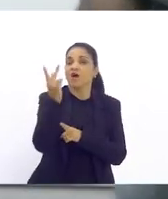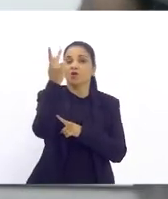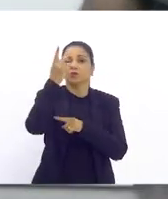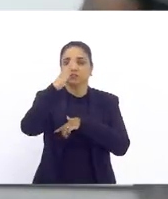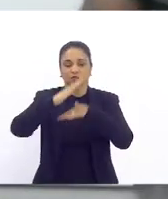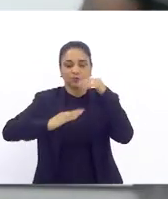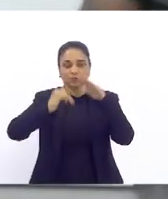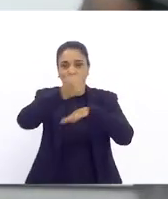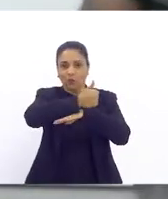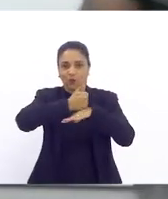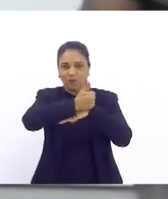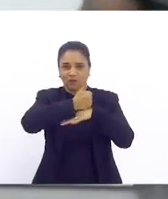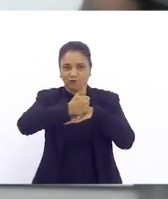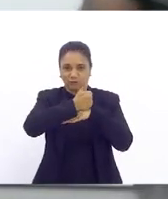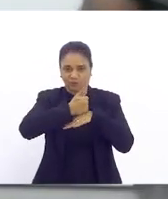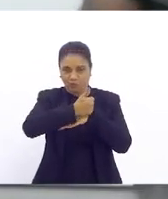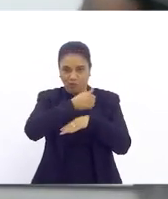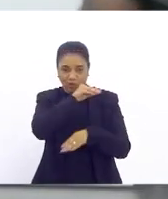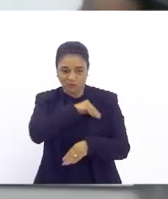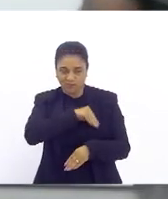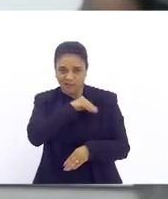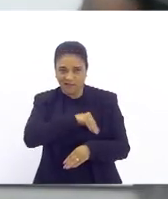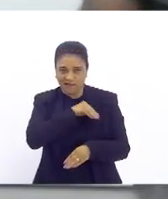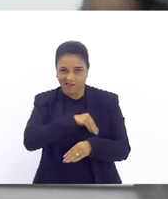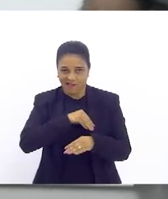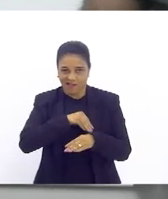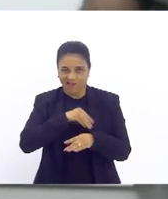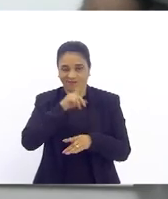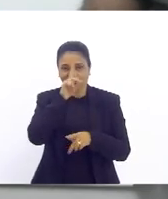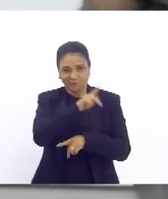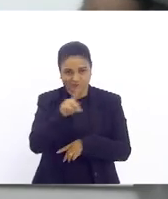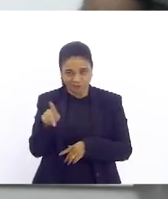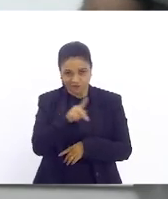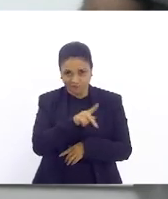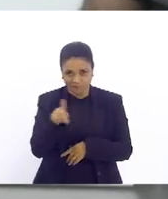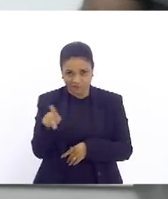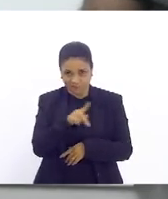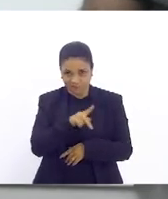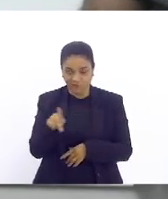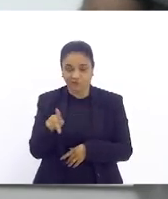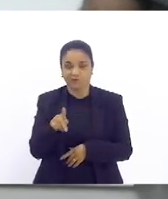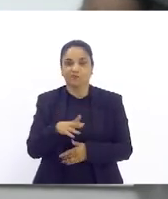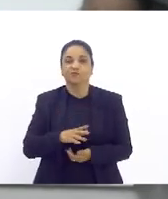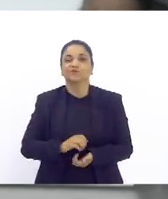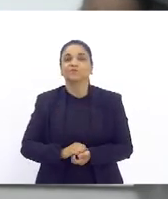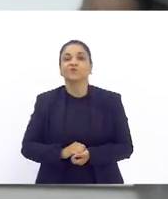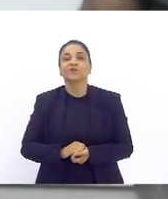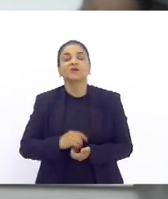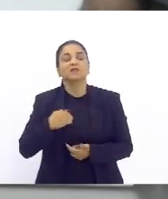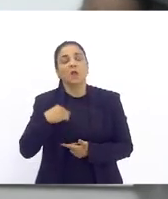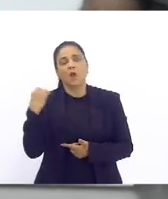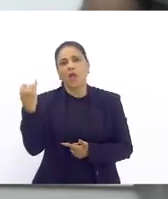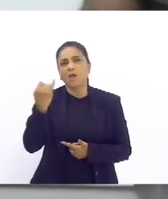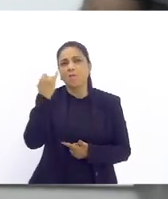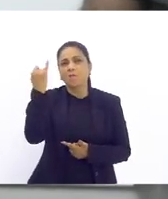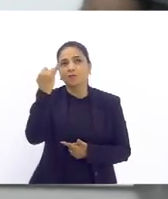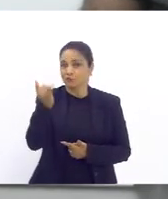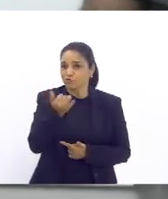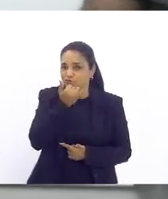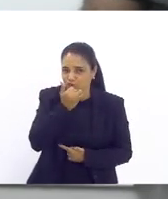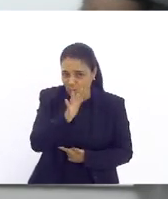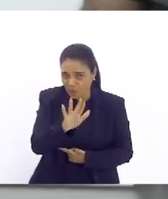dentro desse âmbito da categoria do docente dos docentes desculpe nós achamos assim Curioso